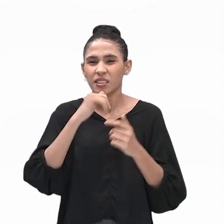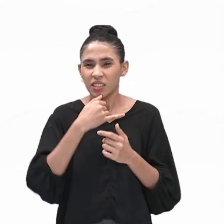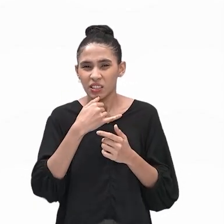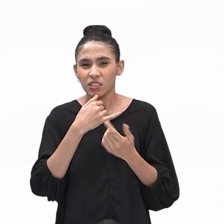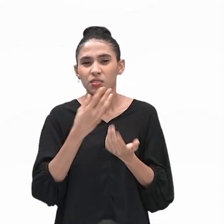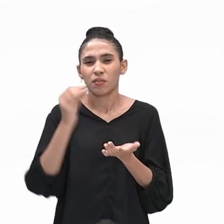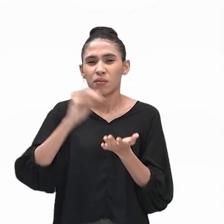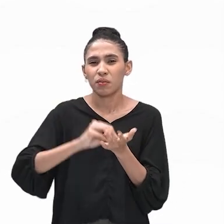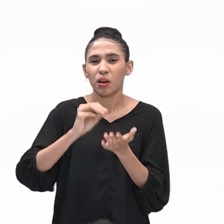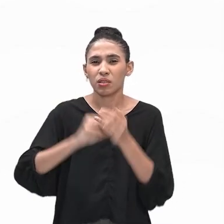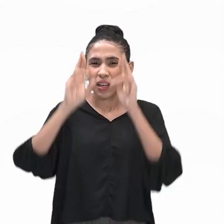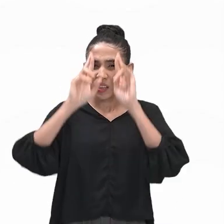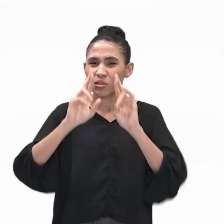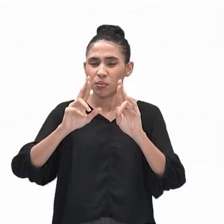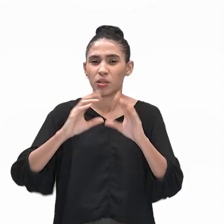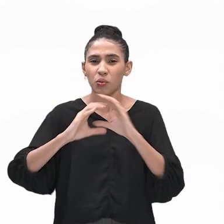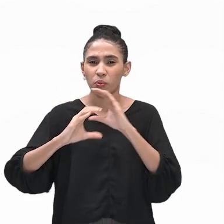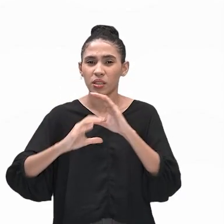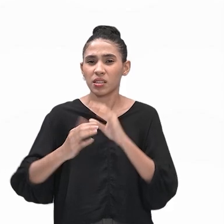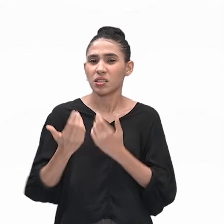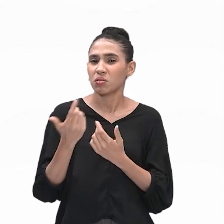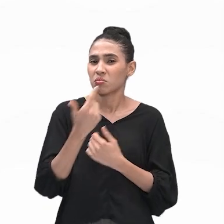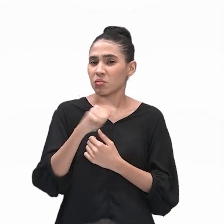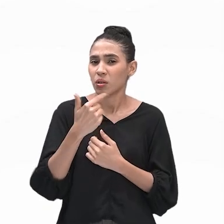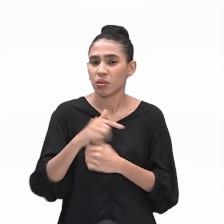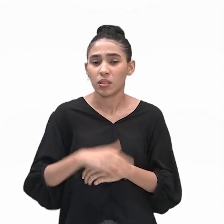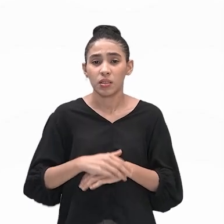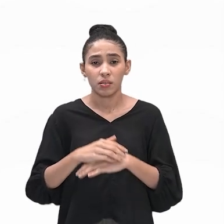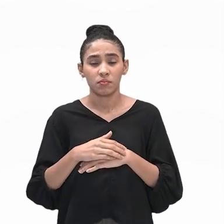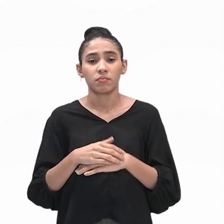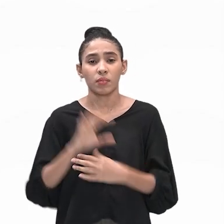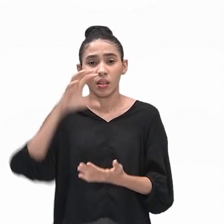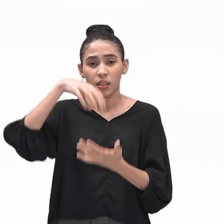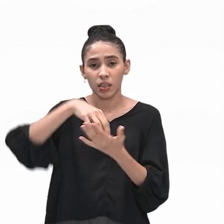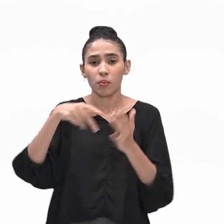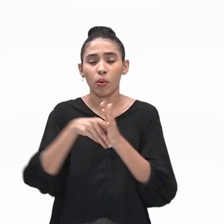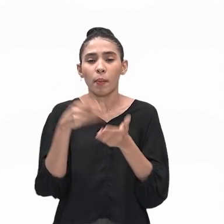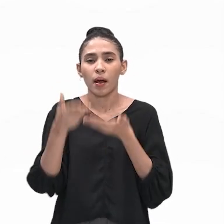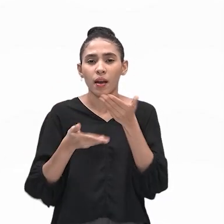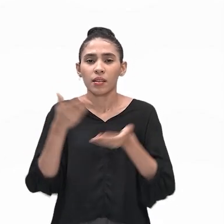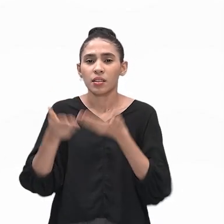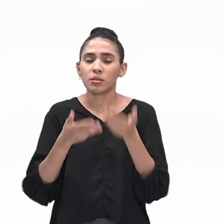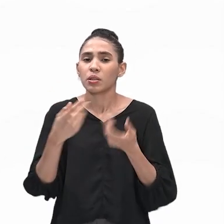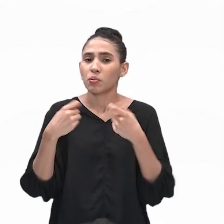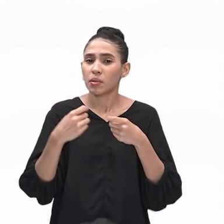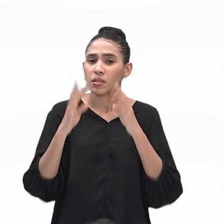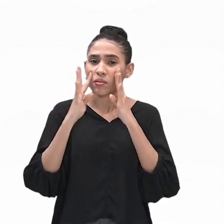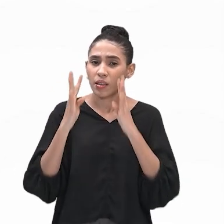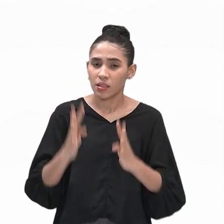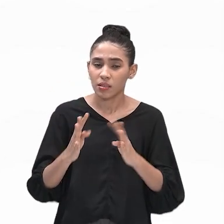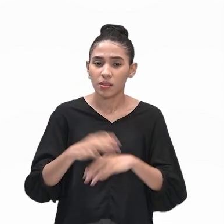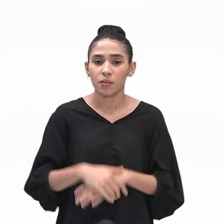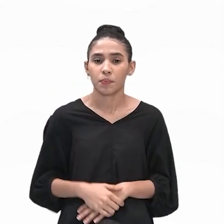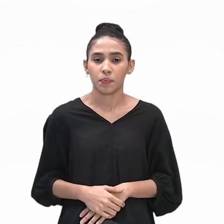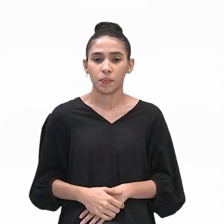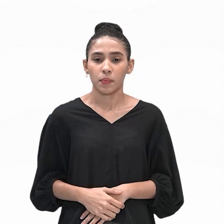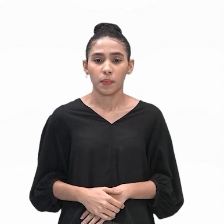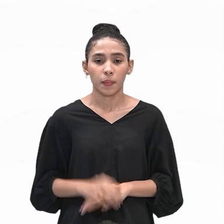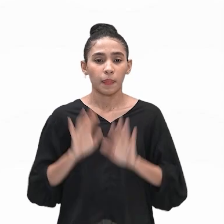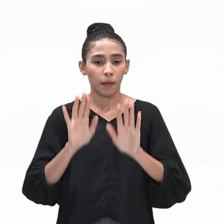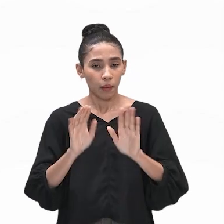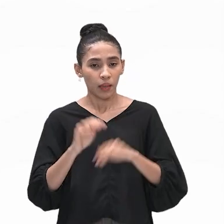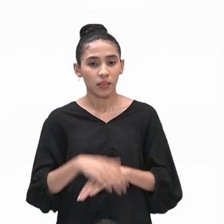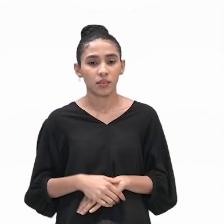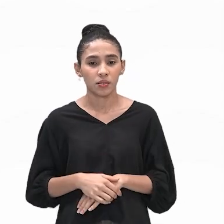comunicação. As centrais de atendimento foram criadas para tratar de questões como essa. que descrevo a vocês. No entanto,